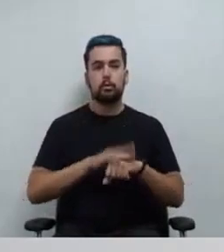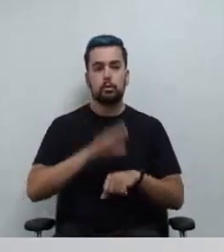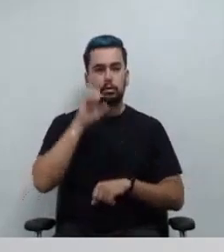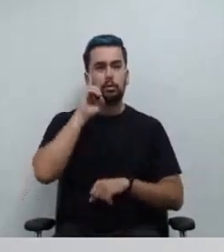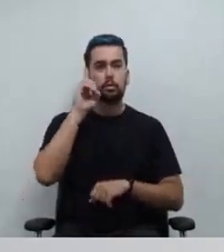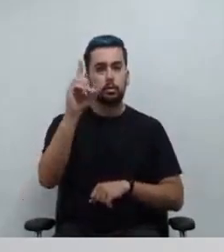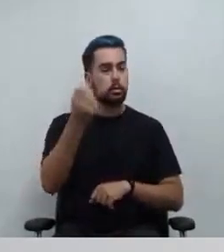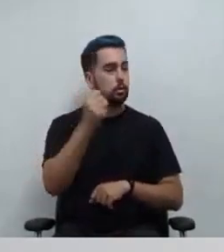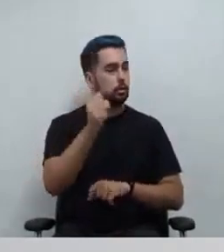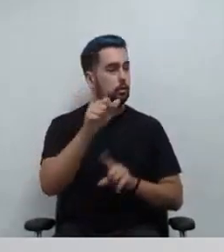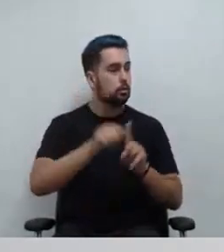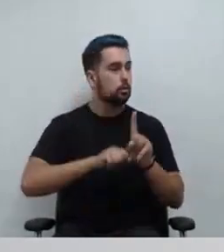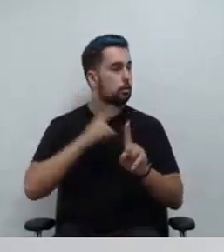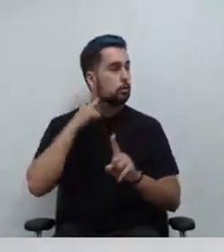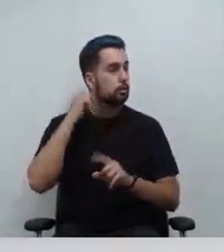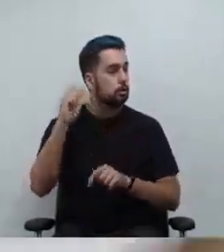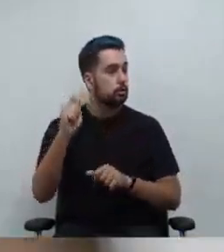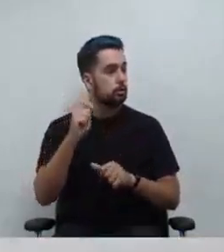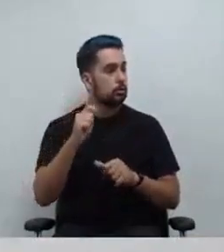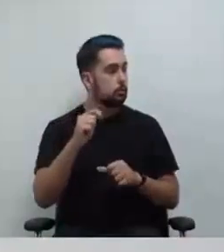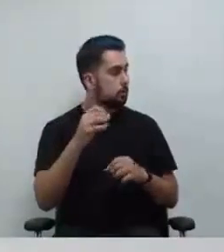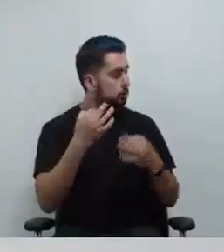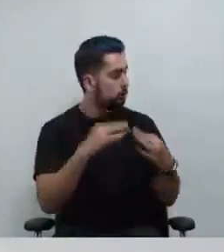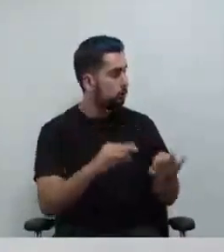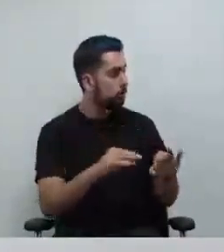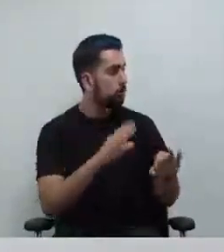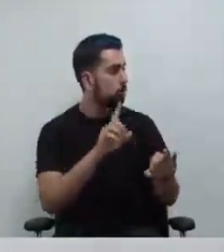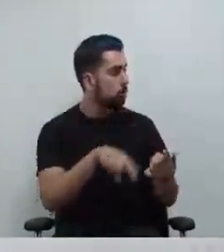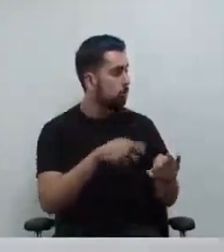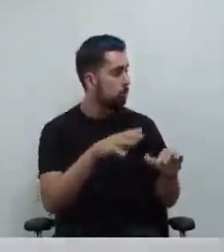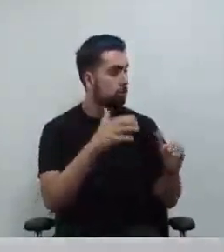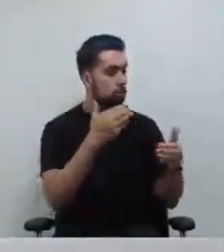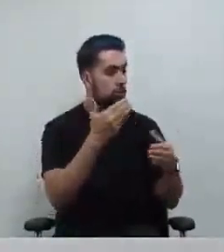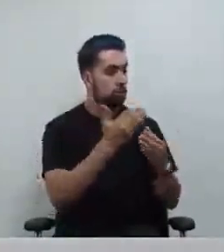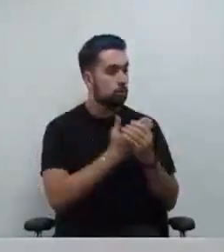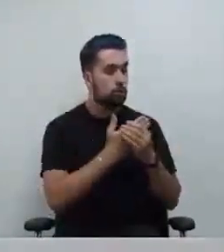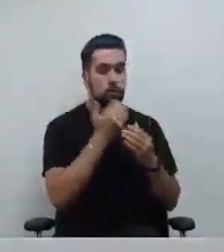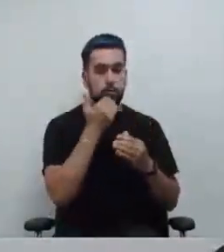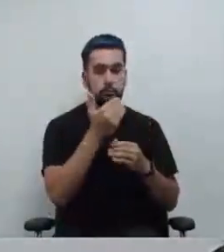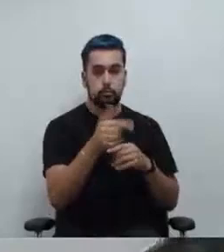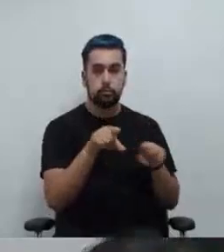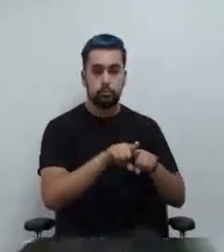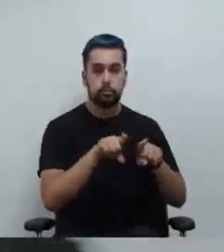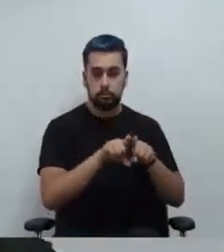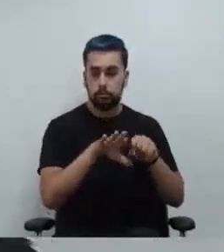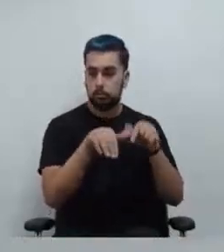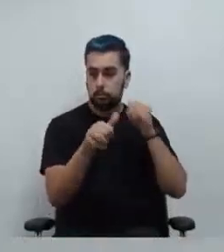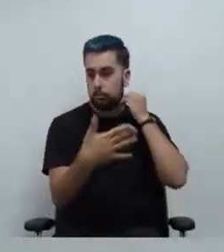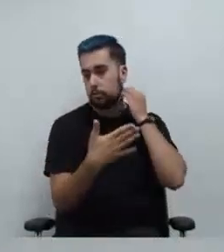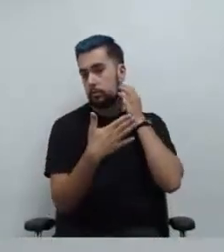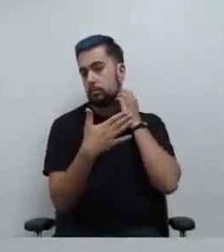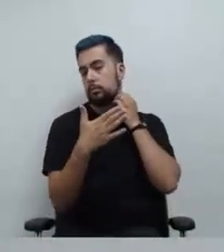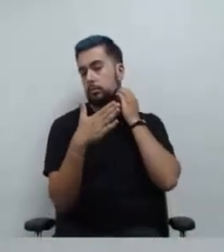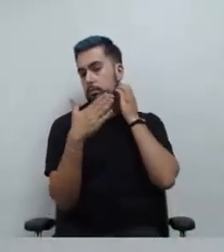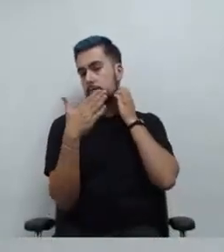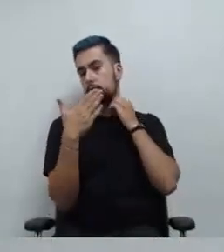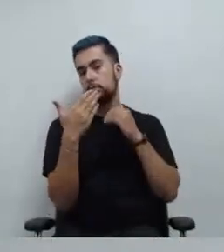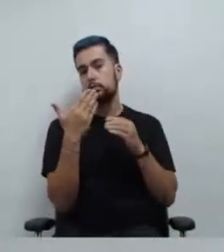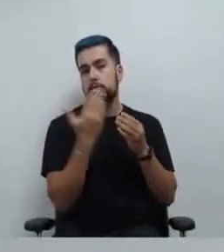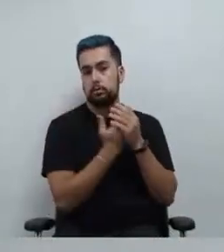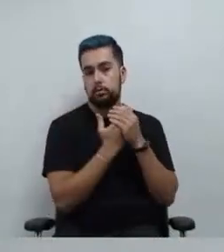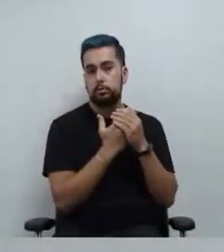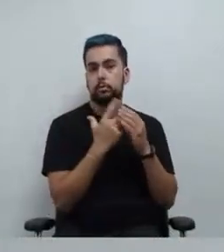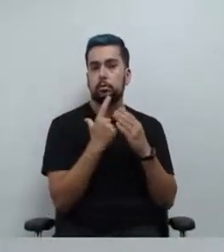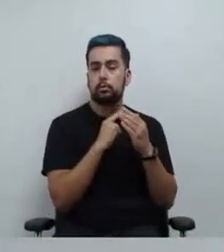2024, relator conselheiro Júlio Tanoni. Exatamente, presidente, esse é o processo, com esse objeto também. O processo conta com a documentação